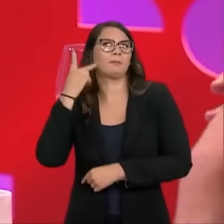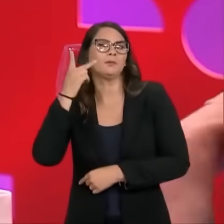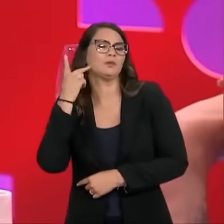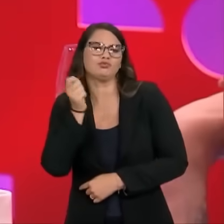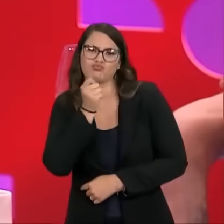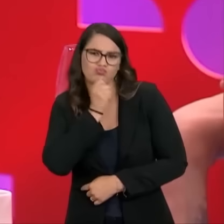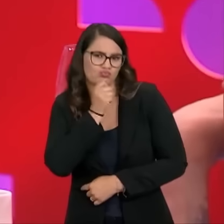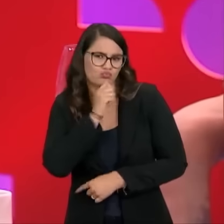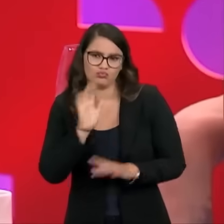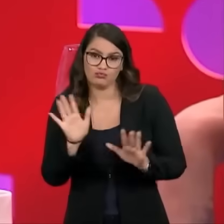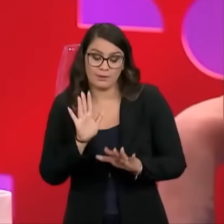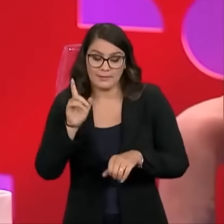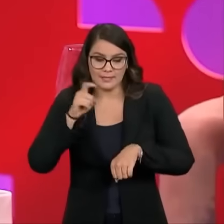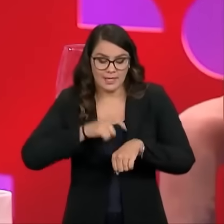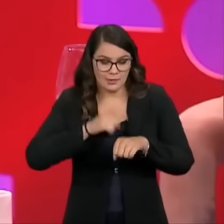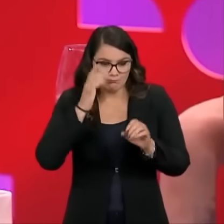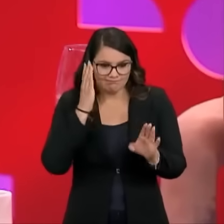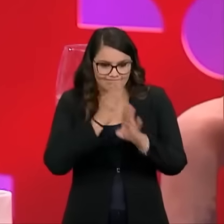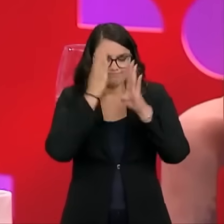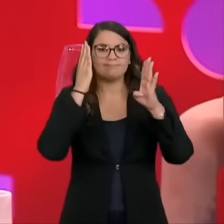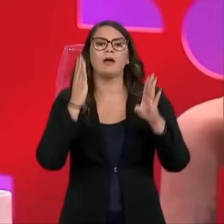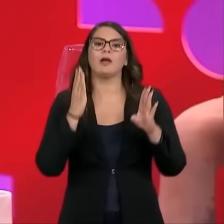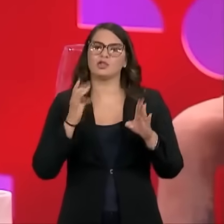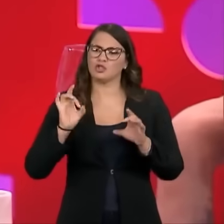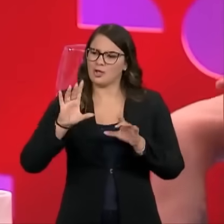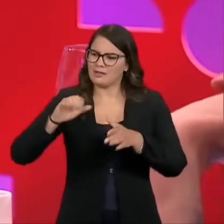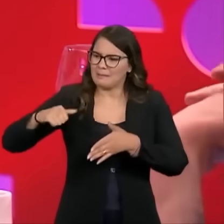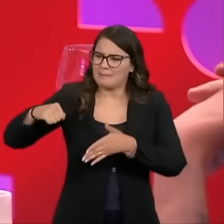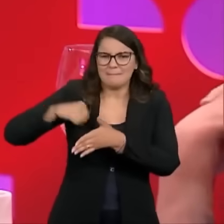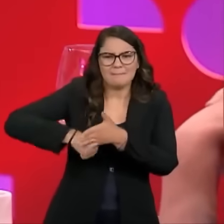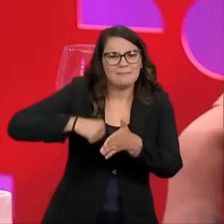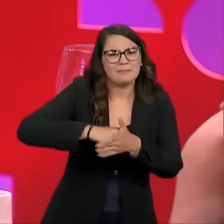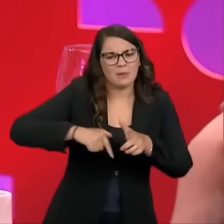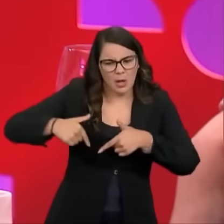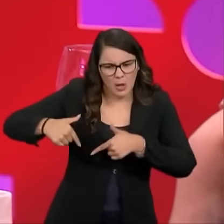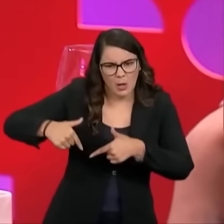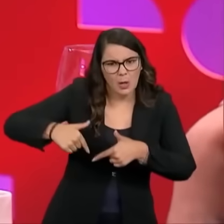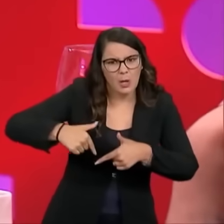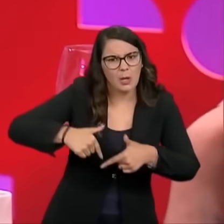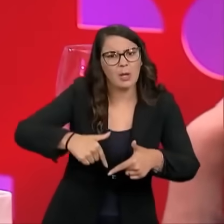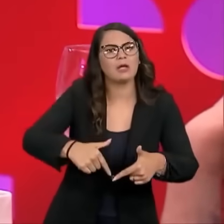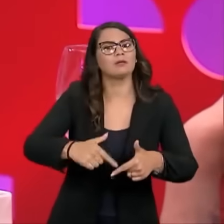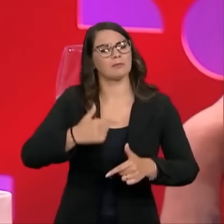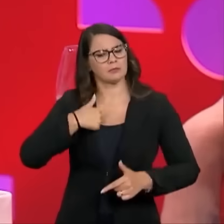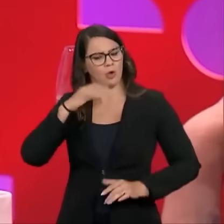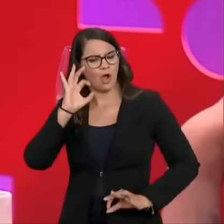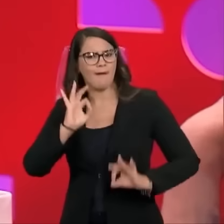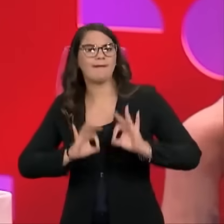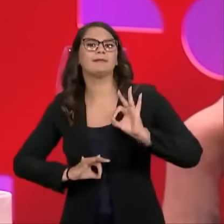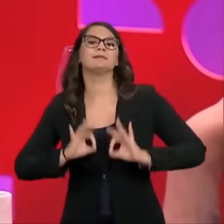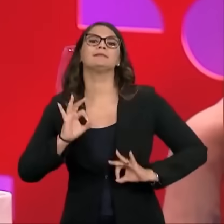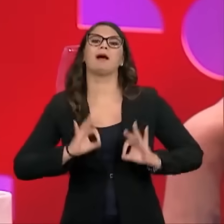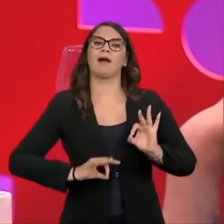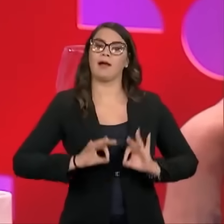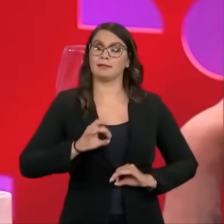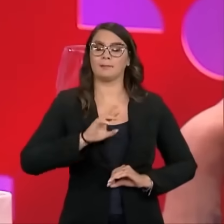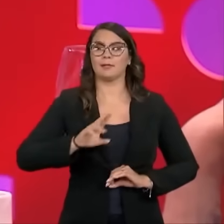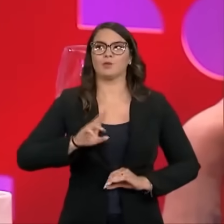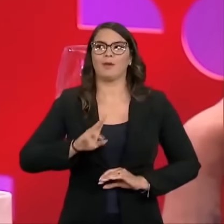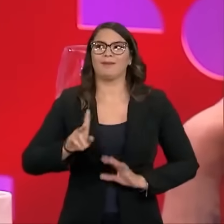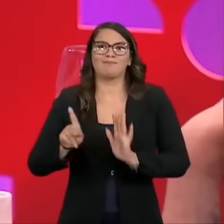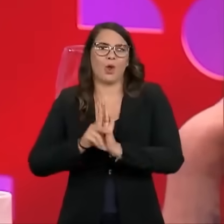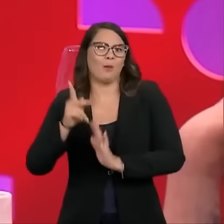eu ali é o meu despertar para uma ativista para uma militante mais elaborada organizada mas não para ser